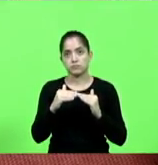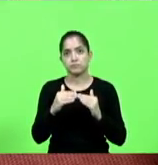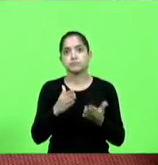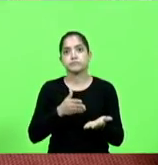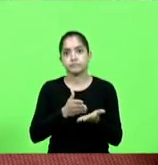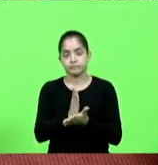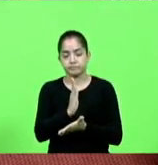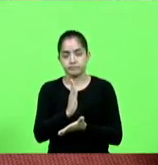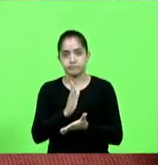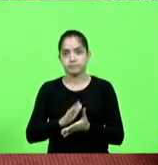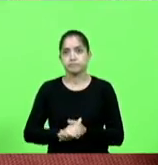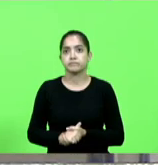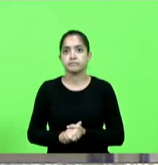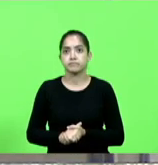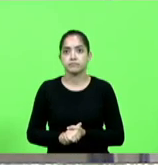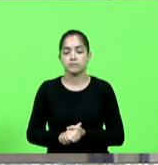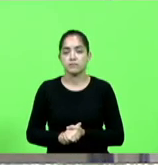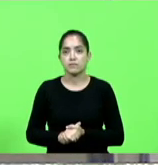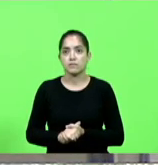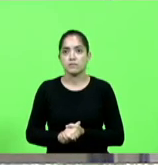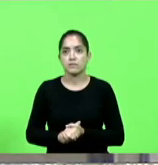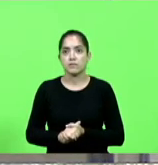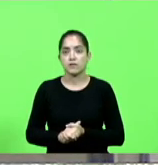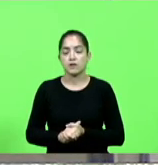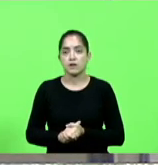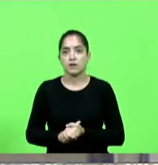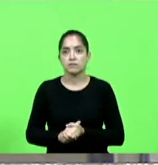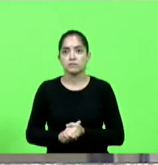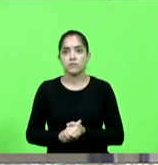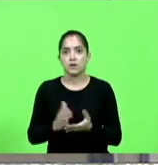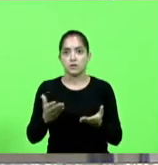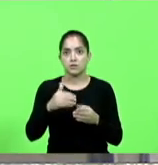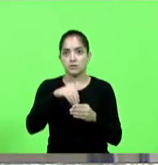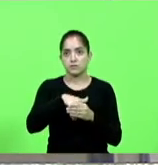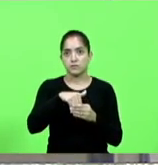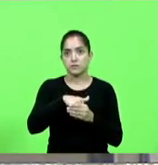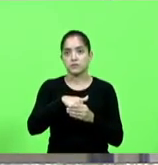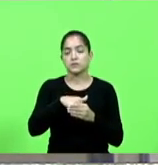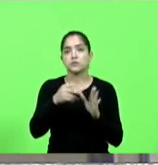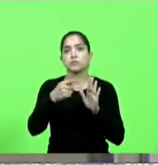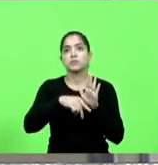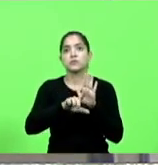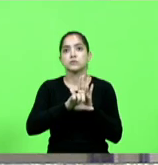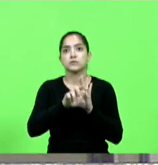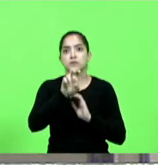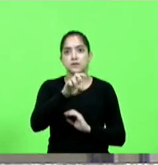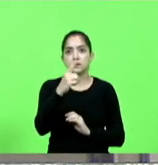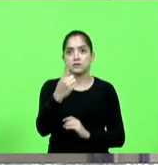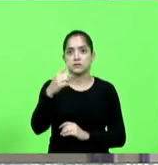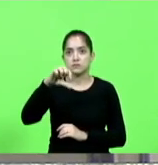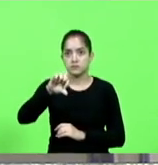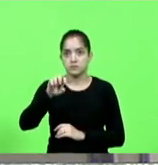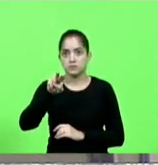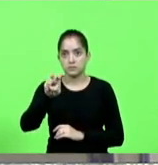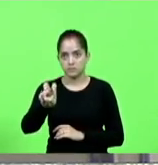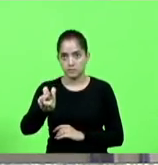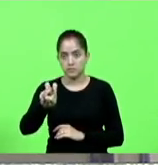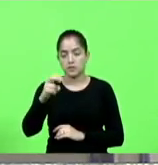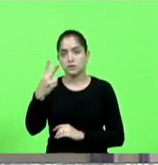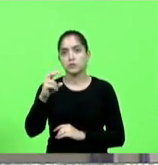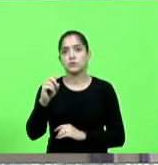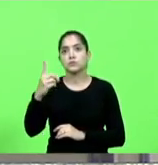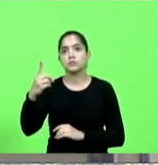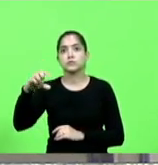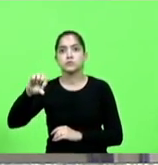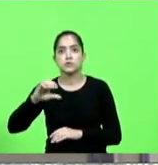Aprovado por unanimidade. em votação redação final do projeto de lei 519.5 2019, autor